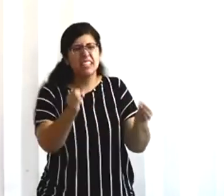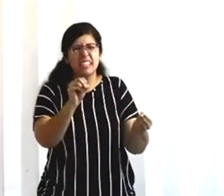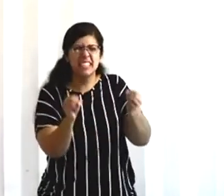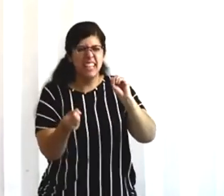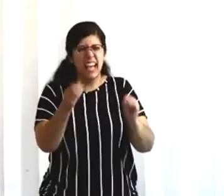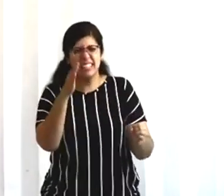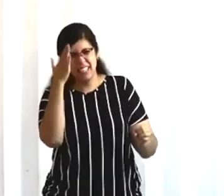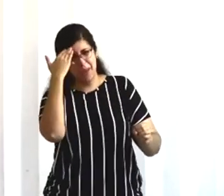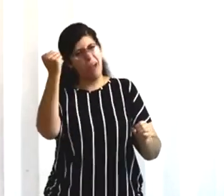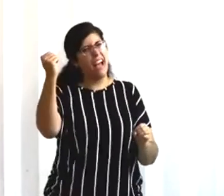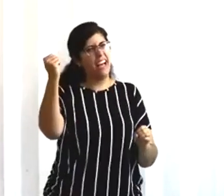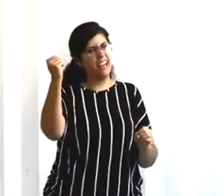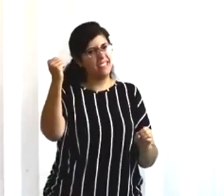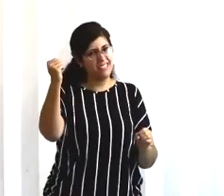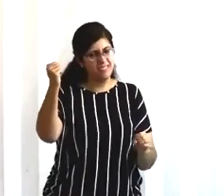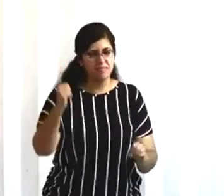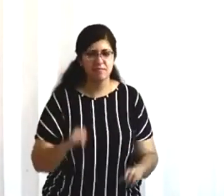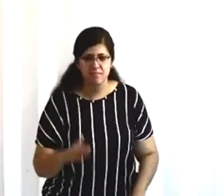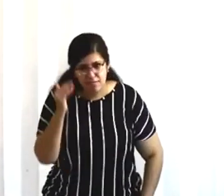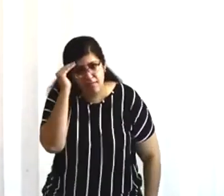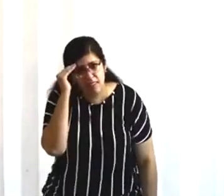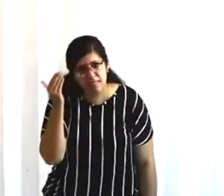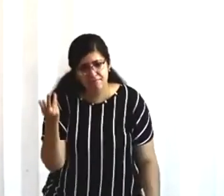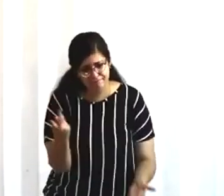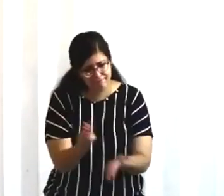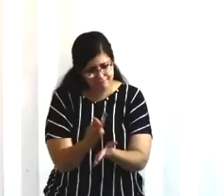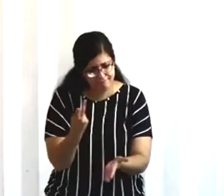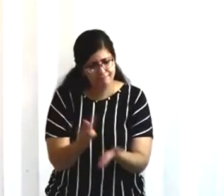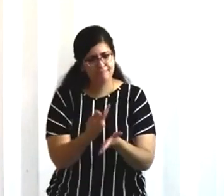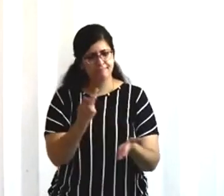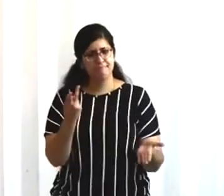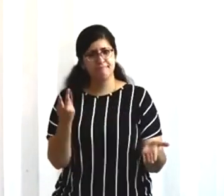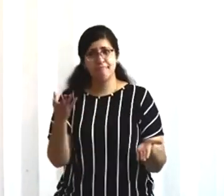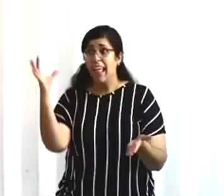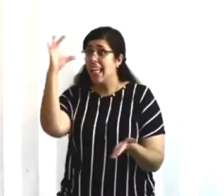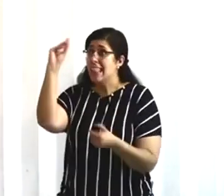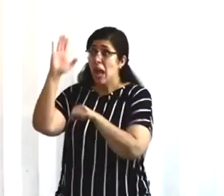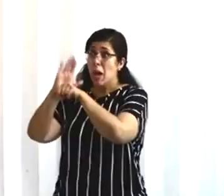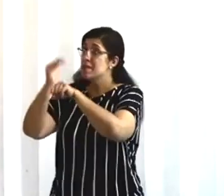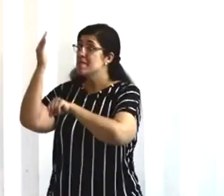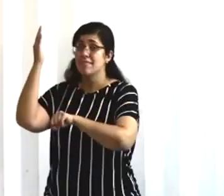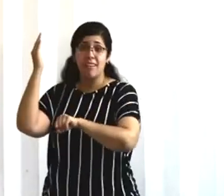alma, e não aquele que é o dono da alma,